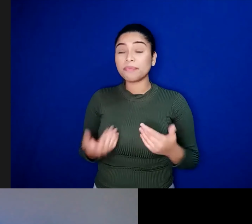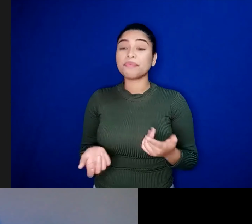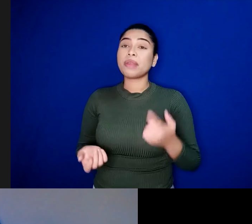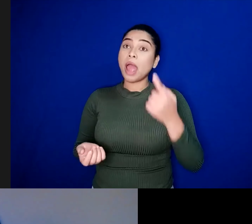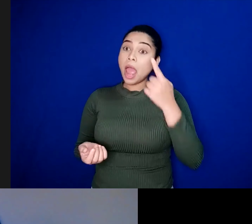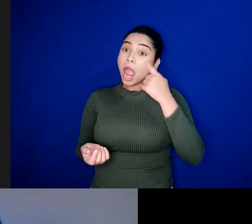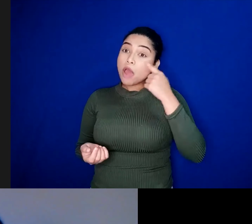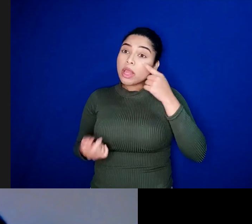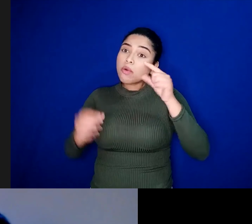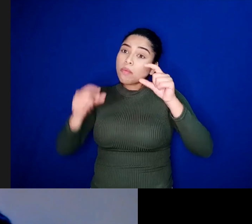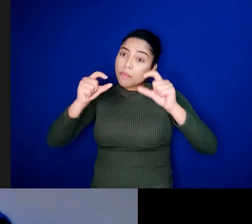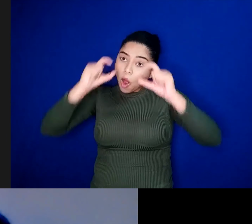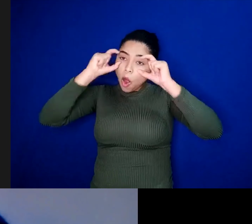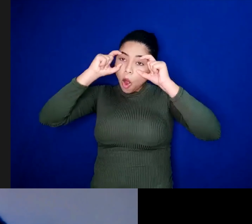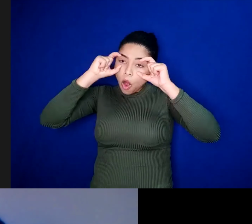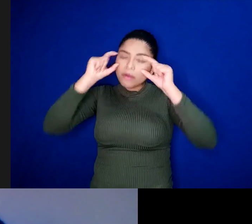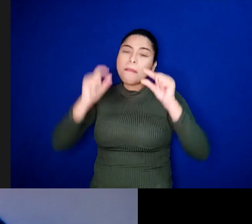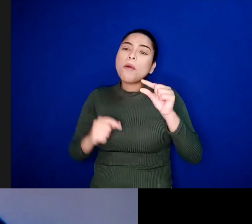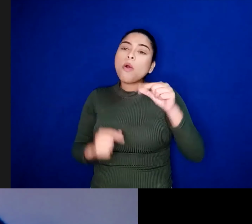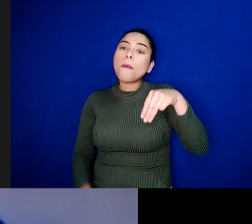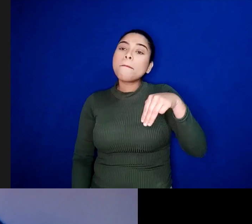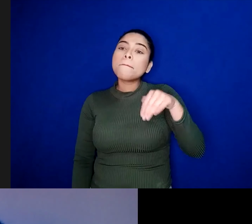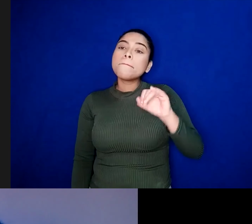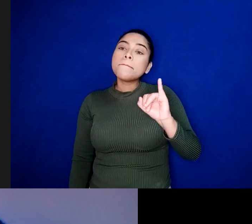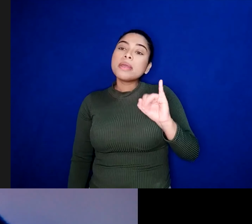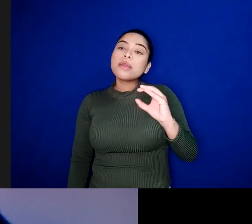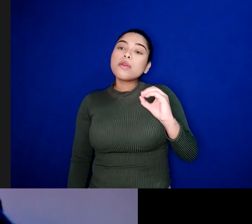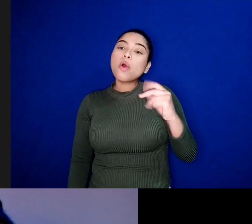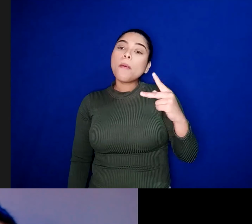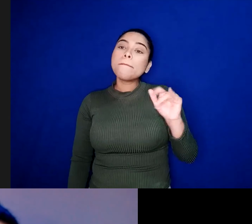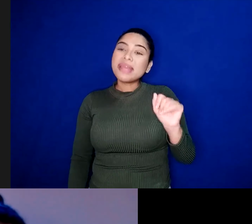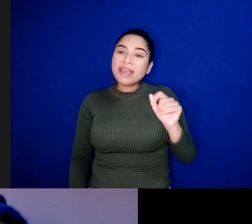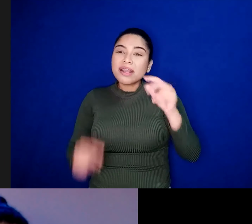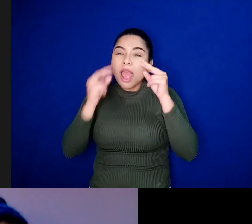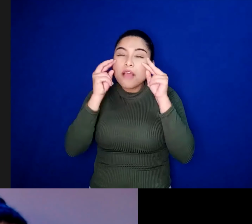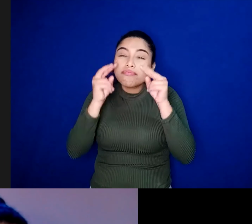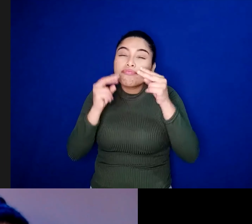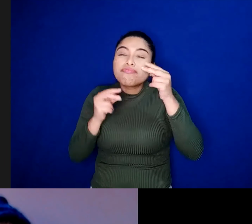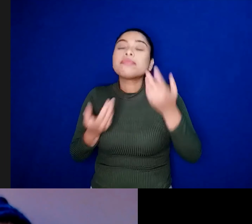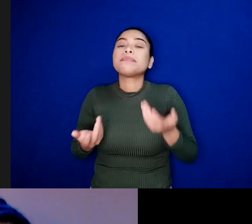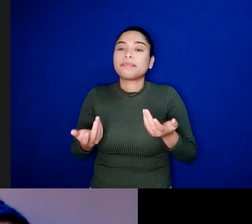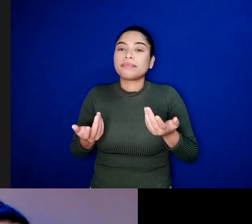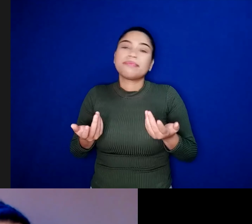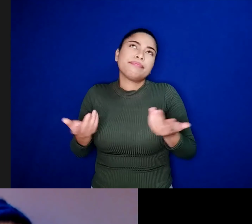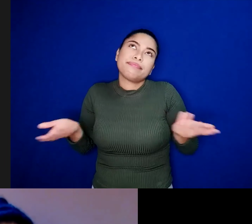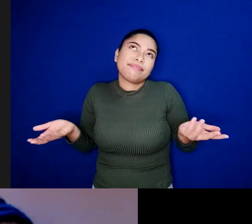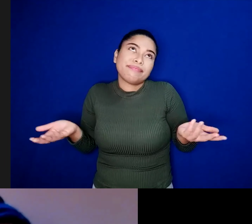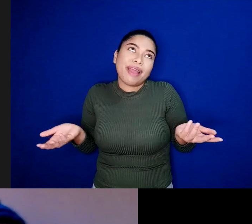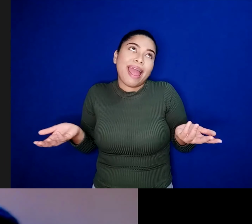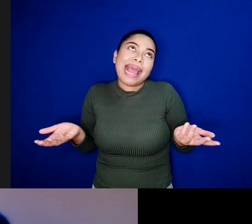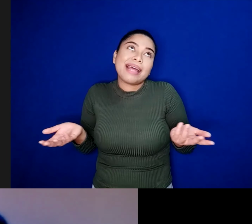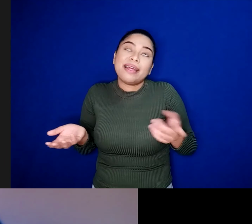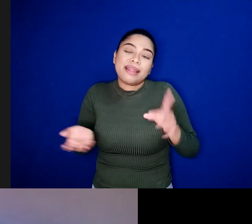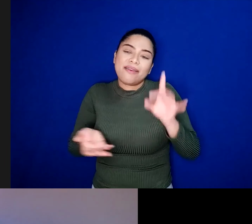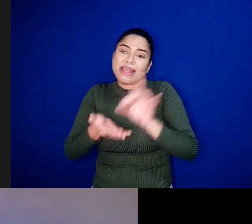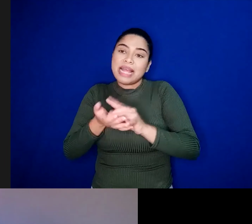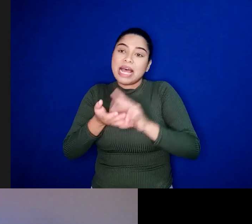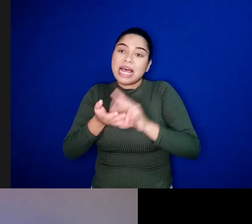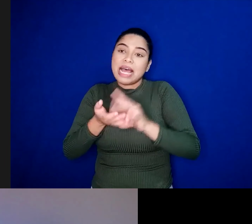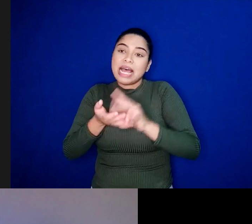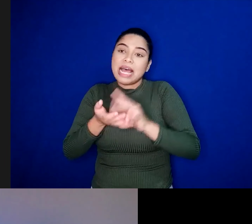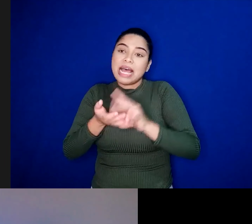miopia mas e ele tá dentro de um parâmetro assim dentro de não não me prejudica e eu não